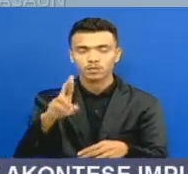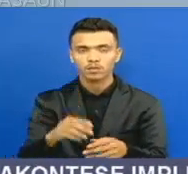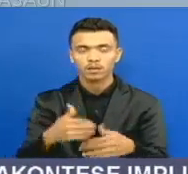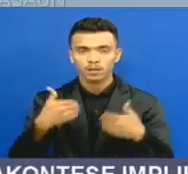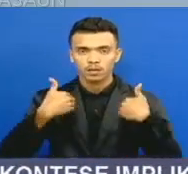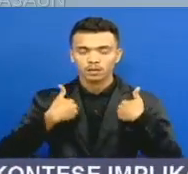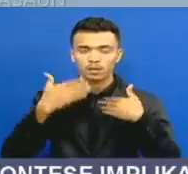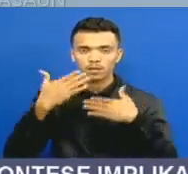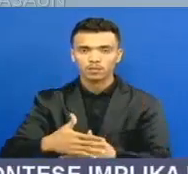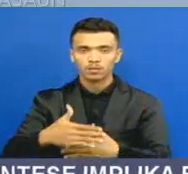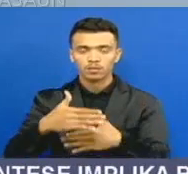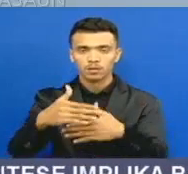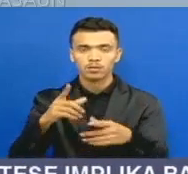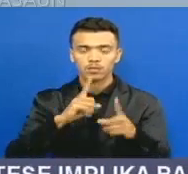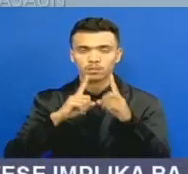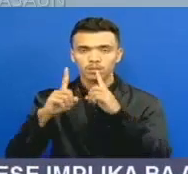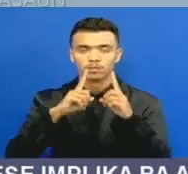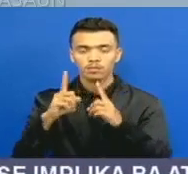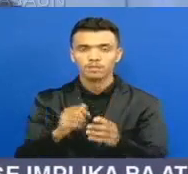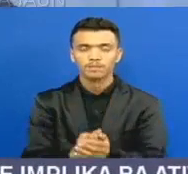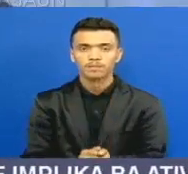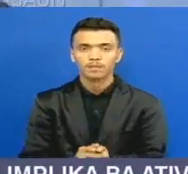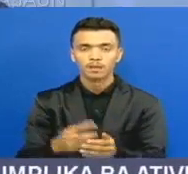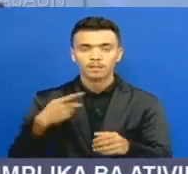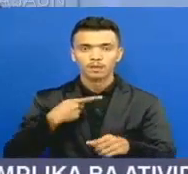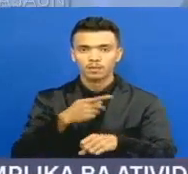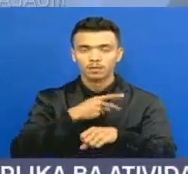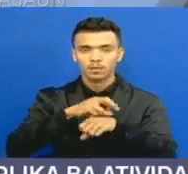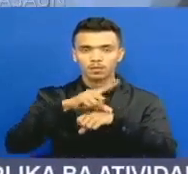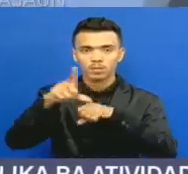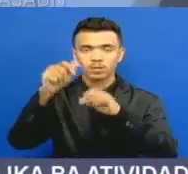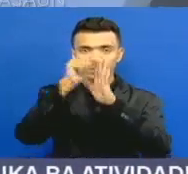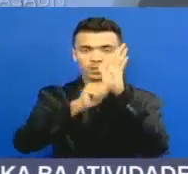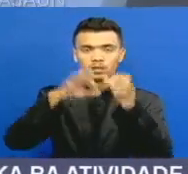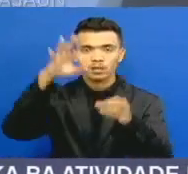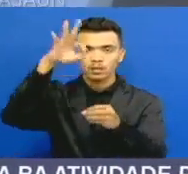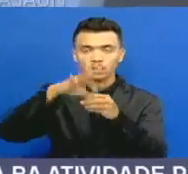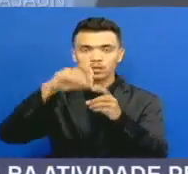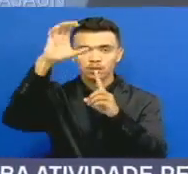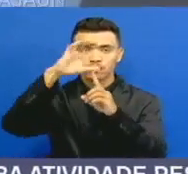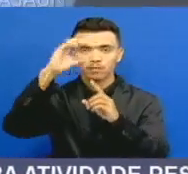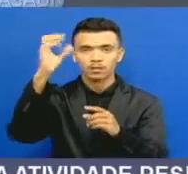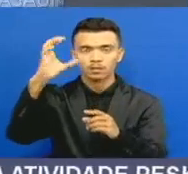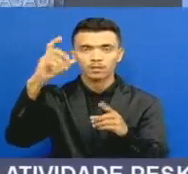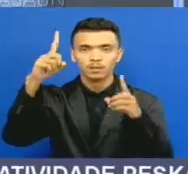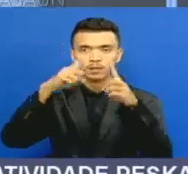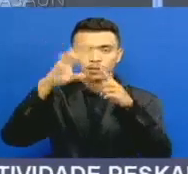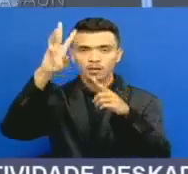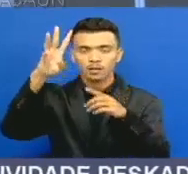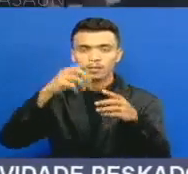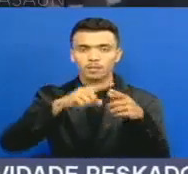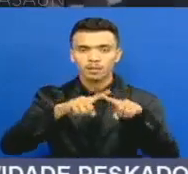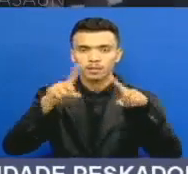processo de lobby ba malo. Entretanto, o Parlamento Nacional agenda na eleição comissário CAC badala nen, mas se deu que